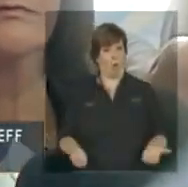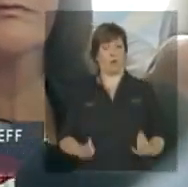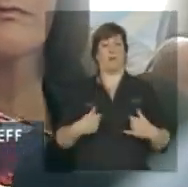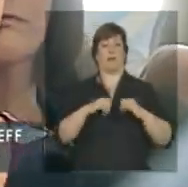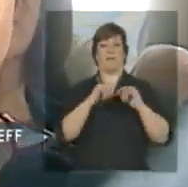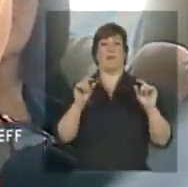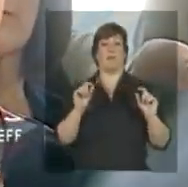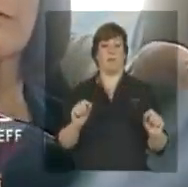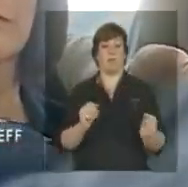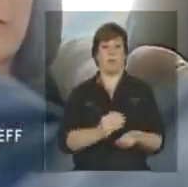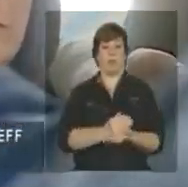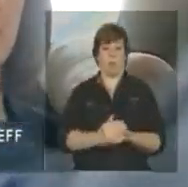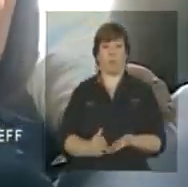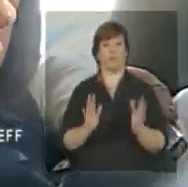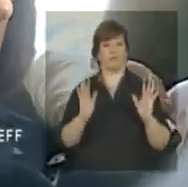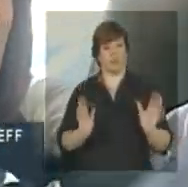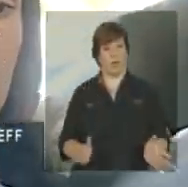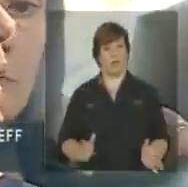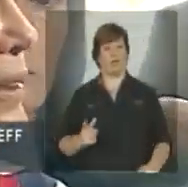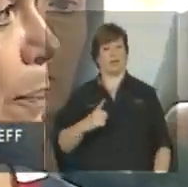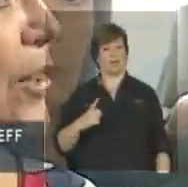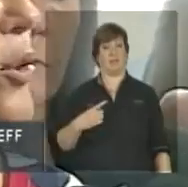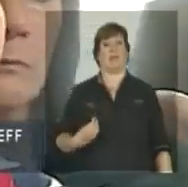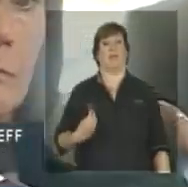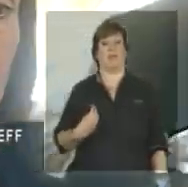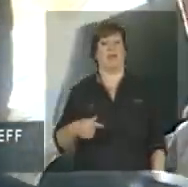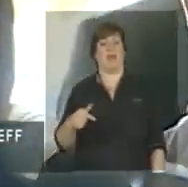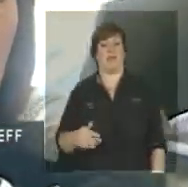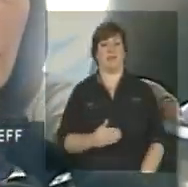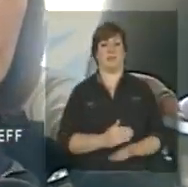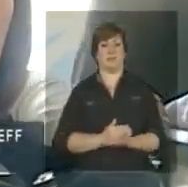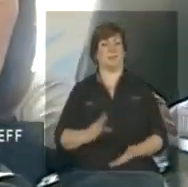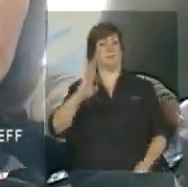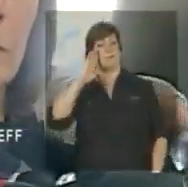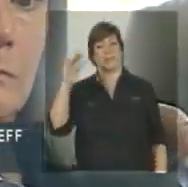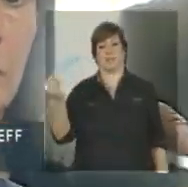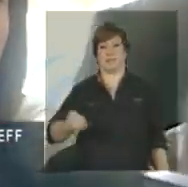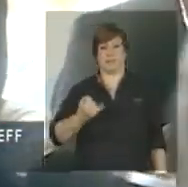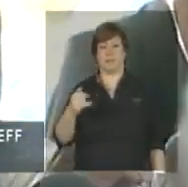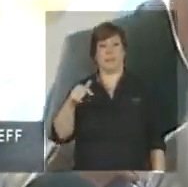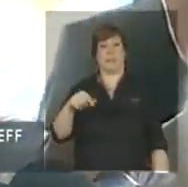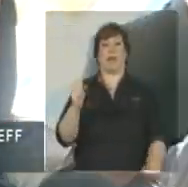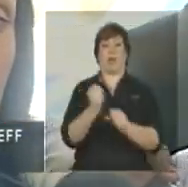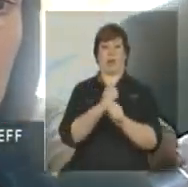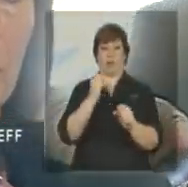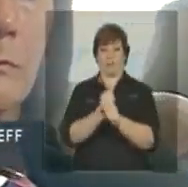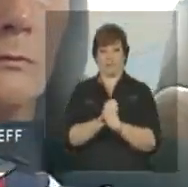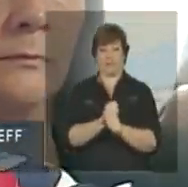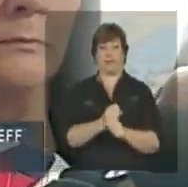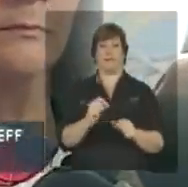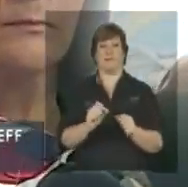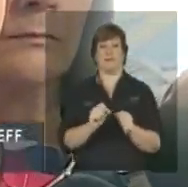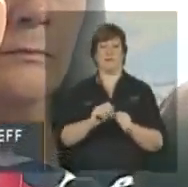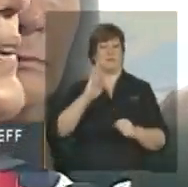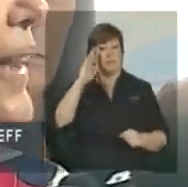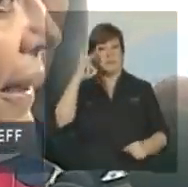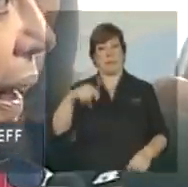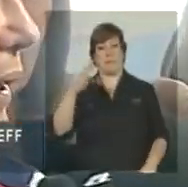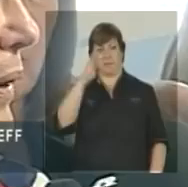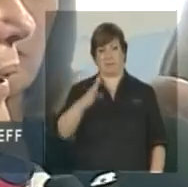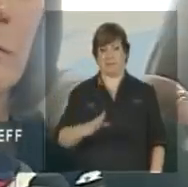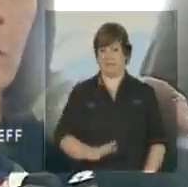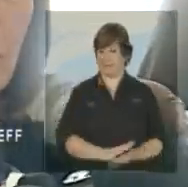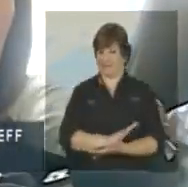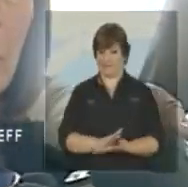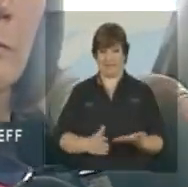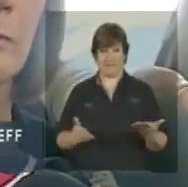seguinte, a partida está dada. Essa partida é fundamental. Essa é uma obra crucial para o Brasil. Sem